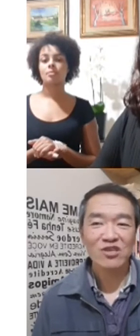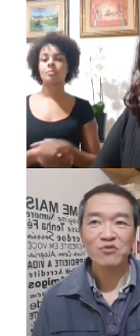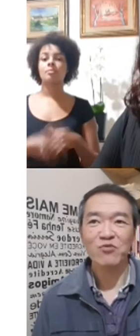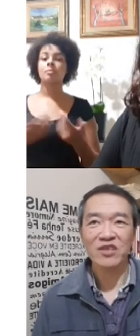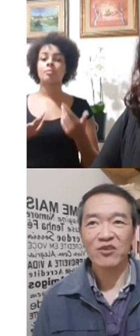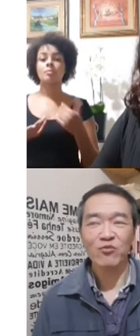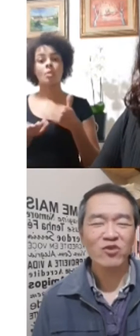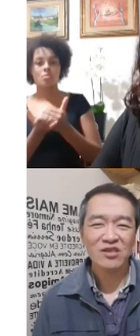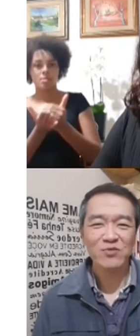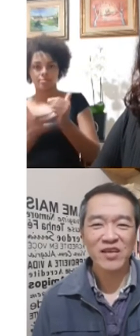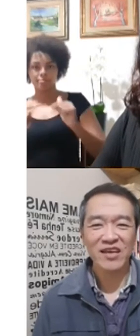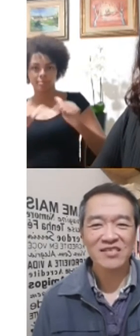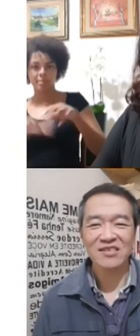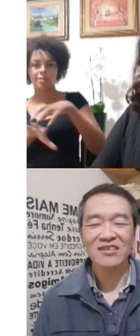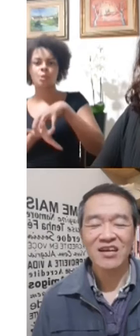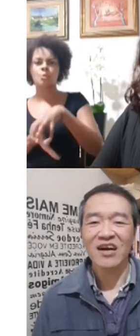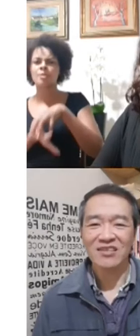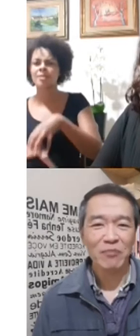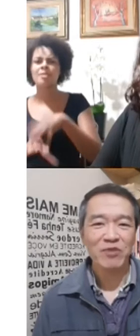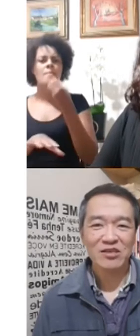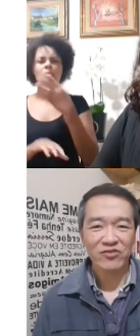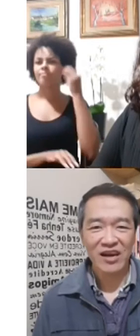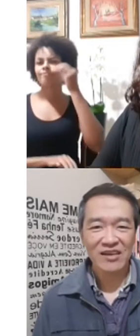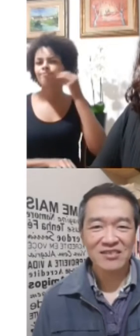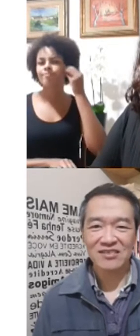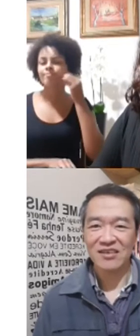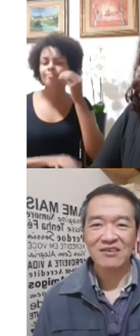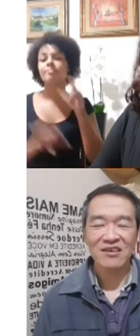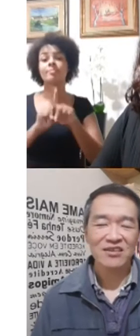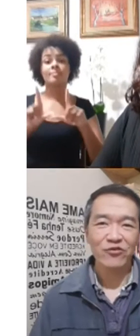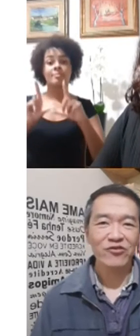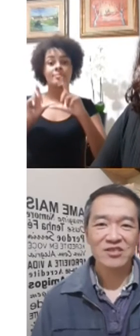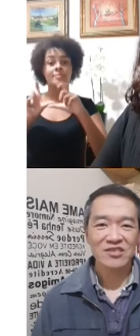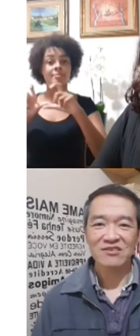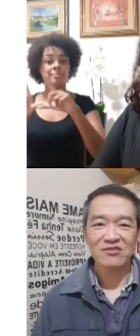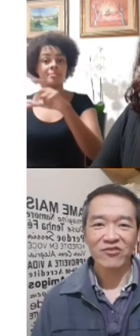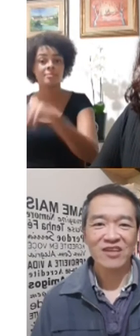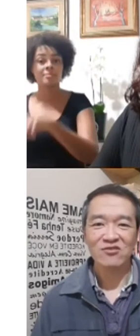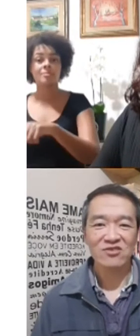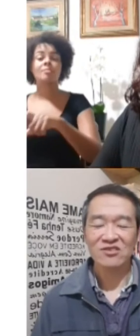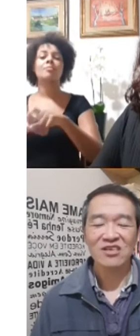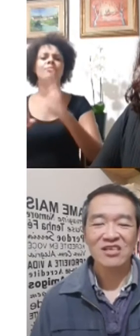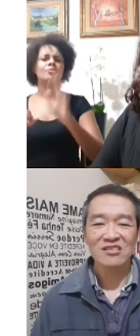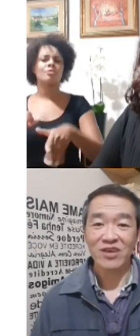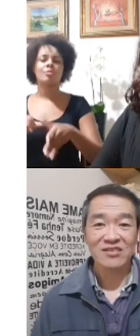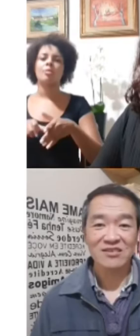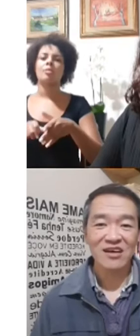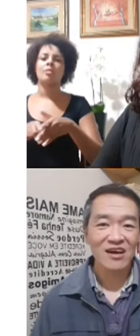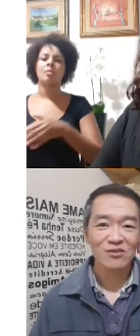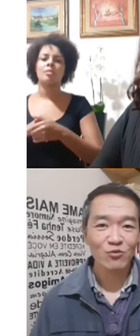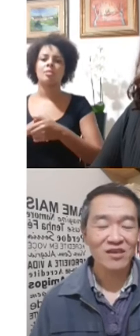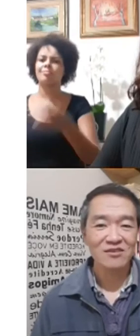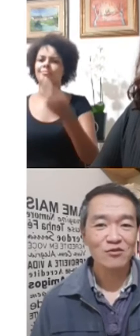Trabalhar com turismo me deu muita experiência, até pelas viagens, né, que eu fiz em